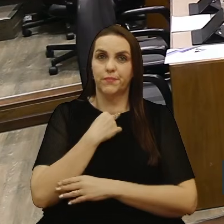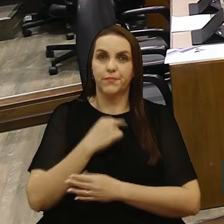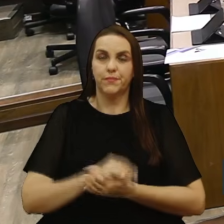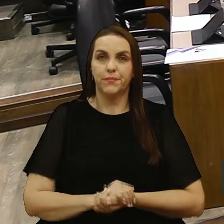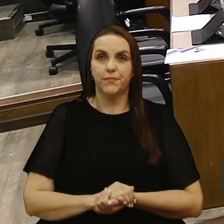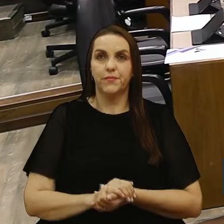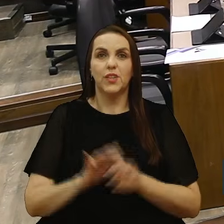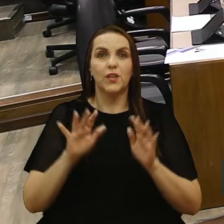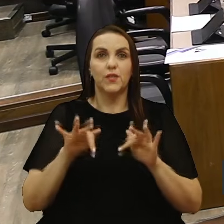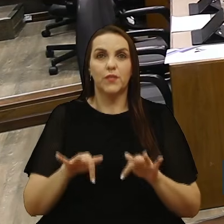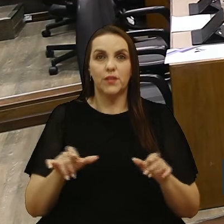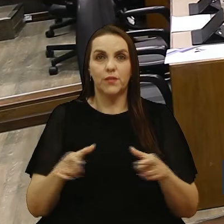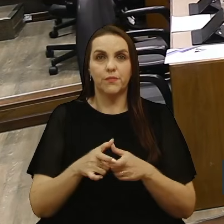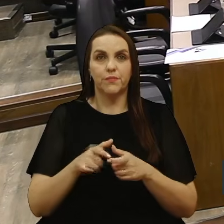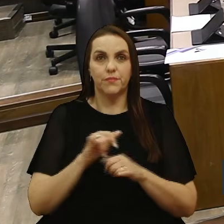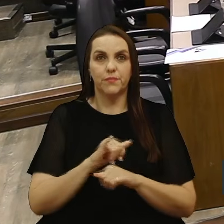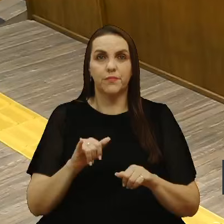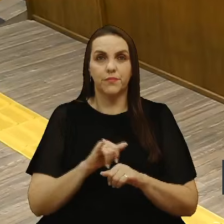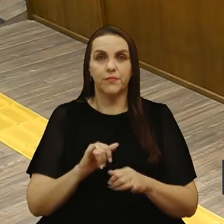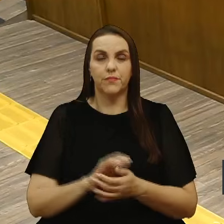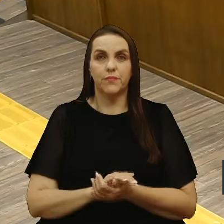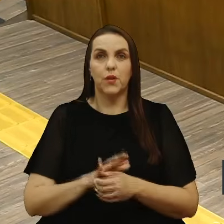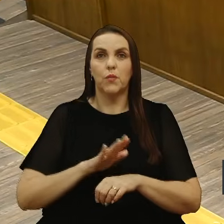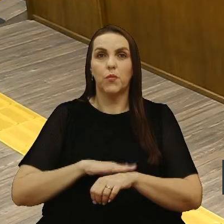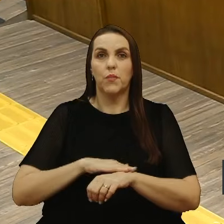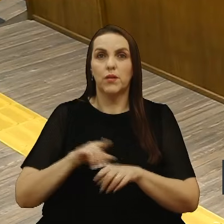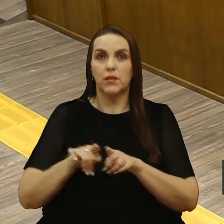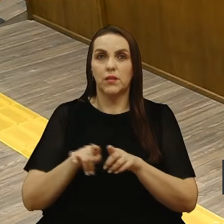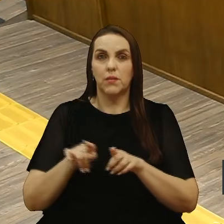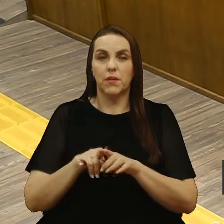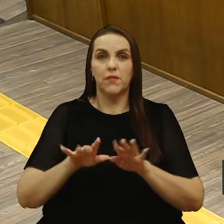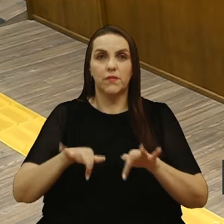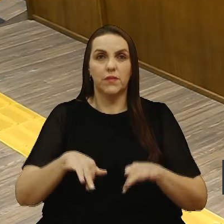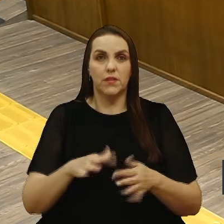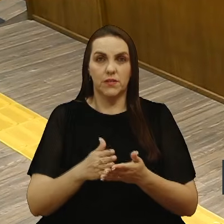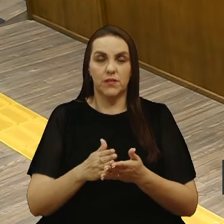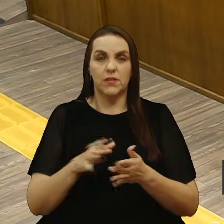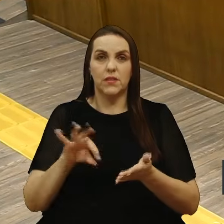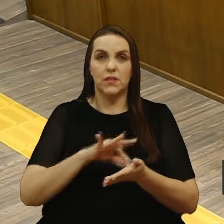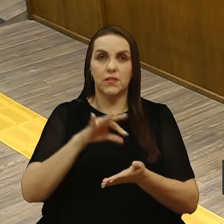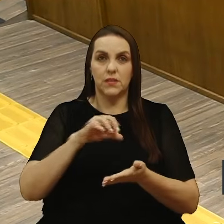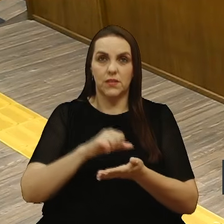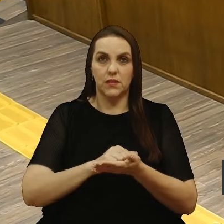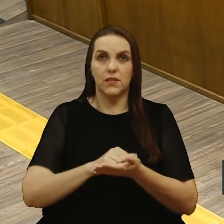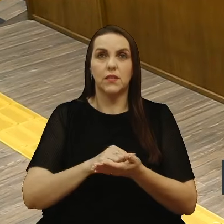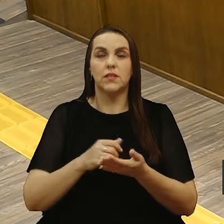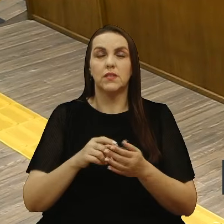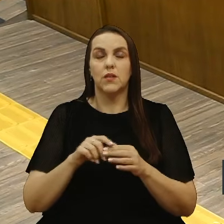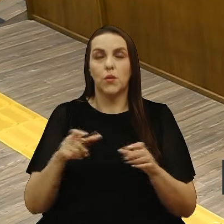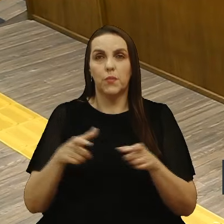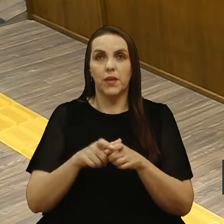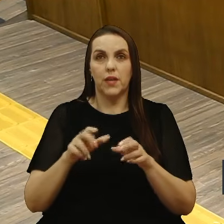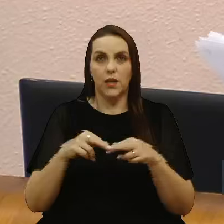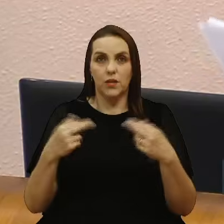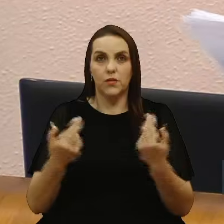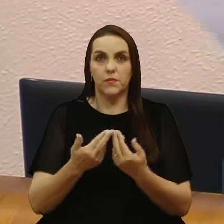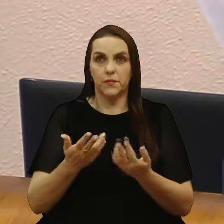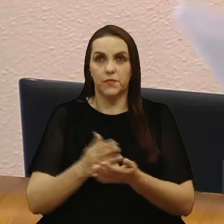Encerradas as pequenas comunicações, momento em que também se encerram as inscrições para o espaço do pequeno expediente. Quero cumprimentar